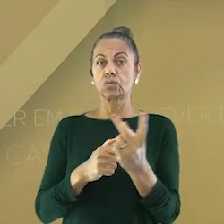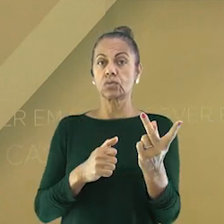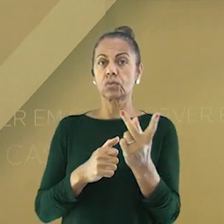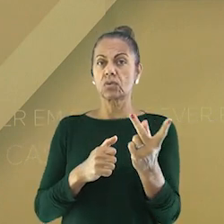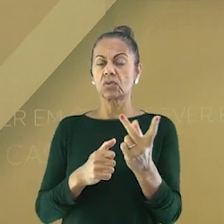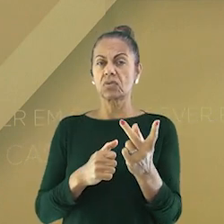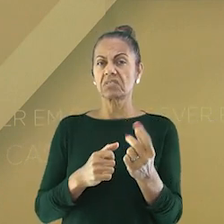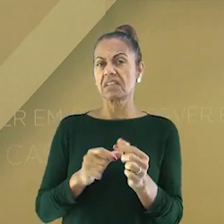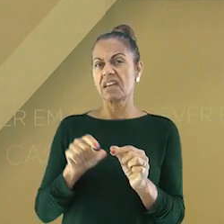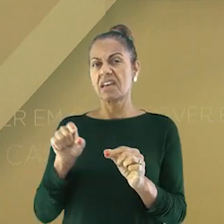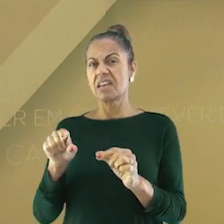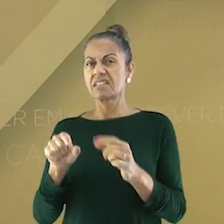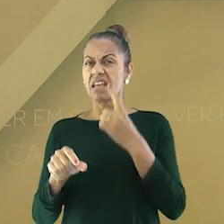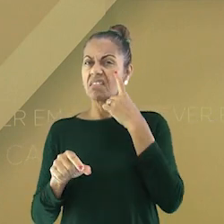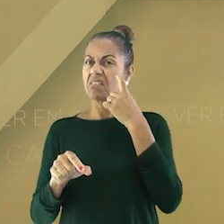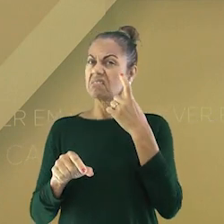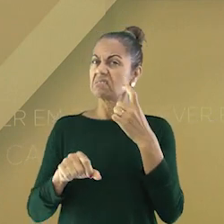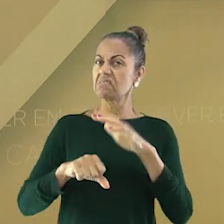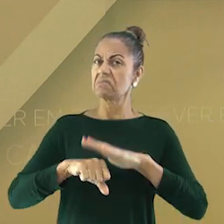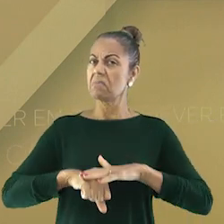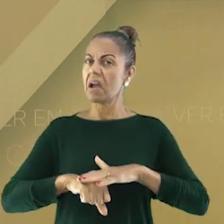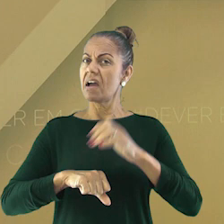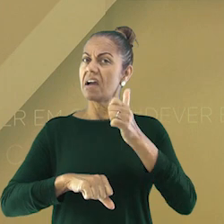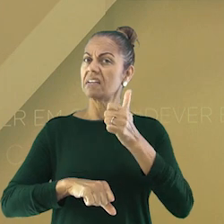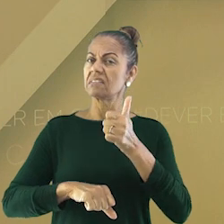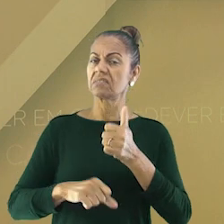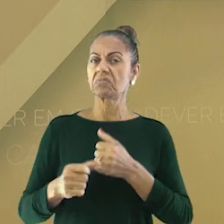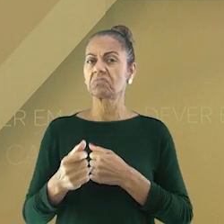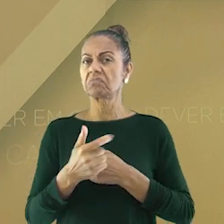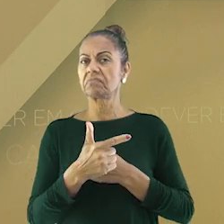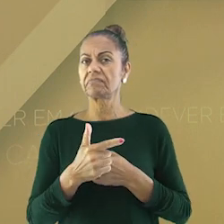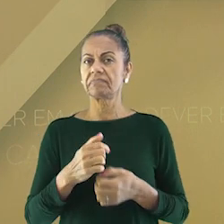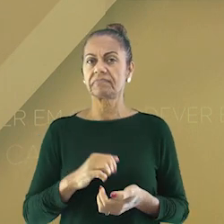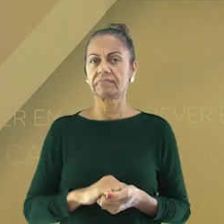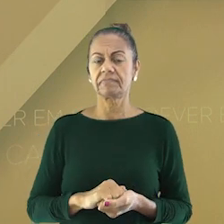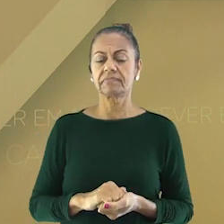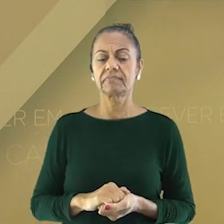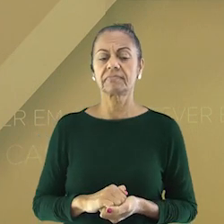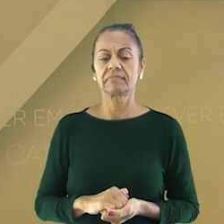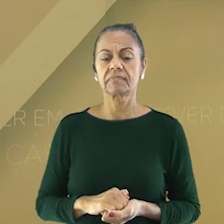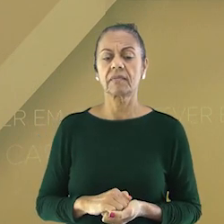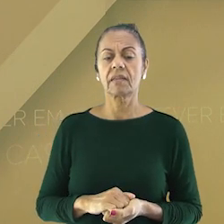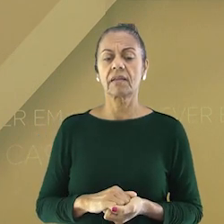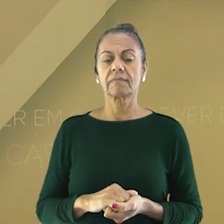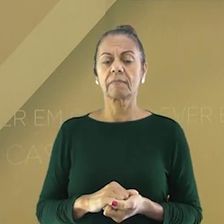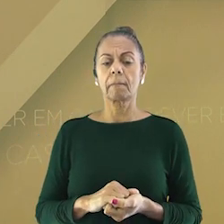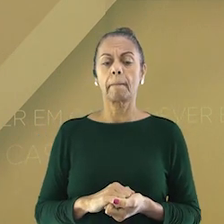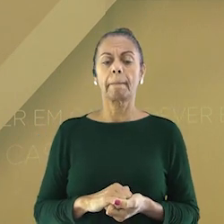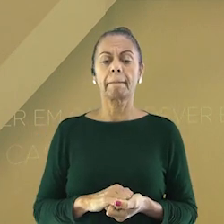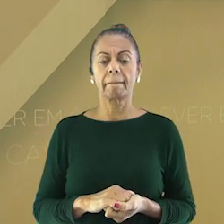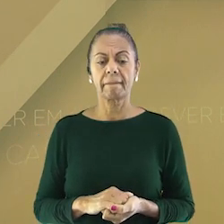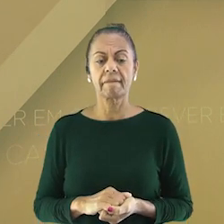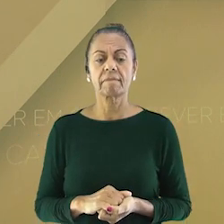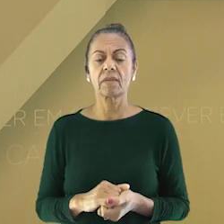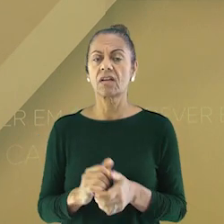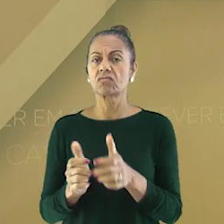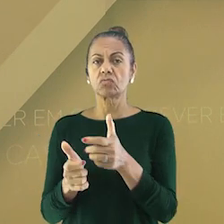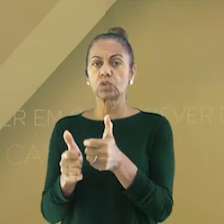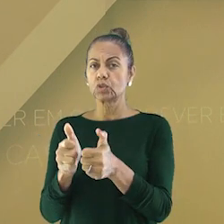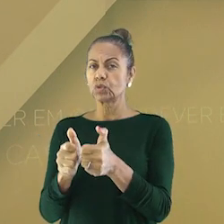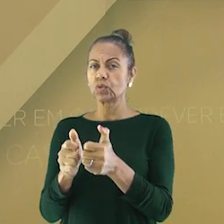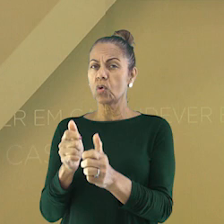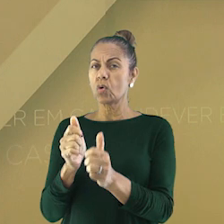interessante que o outro. This game is more interesting than that one. Este jogo é mais interessante que